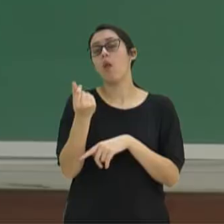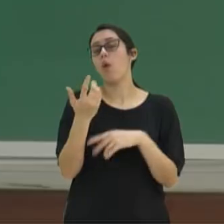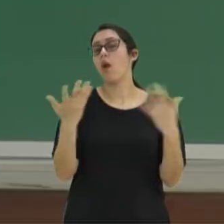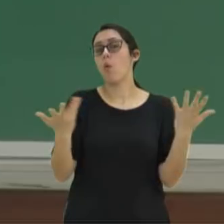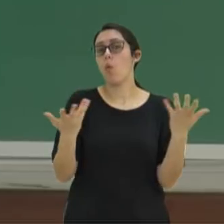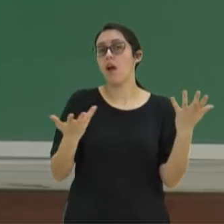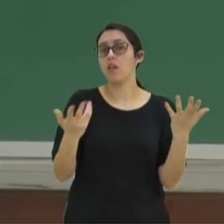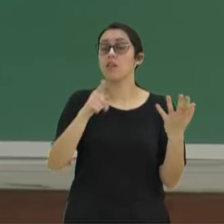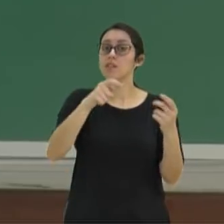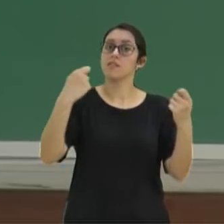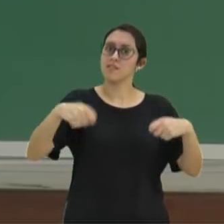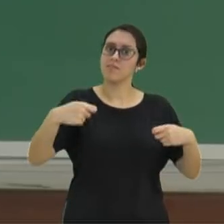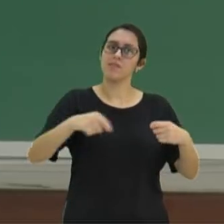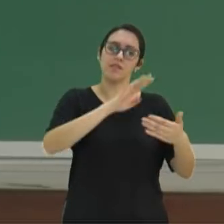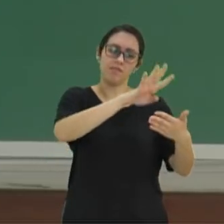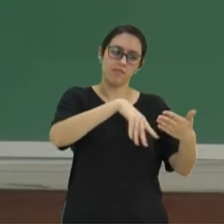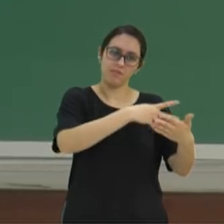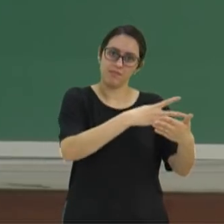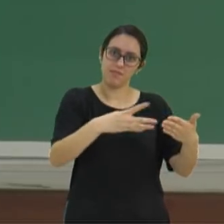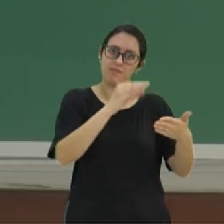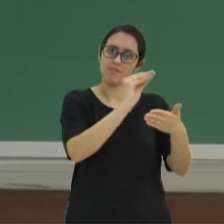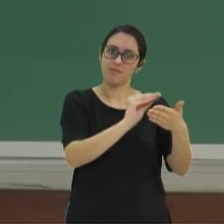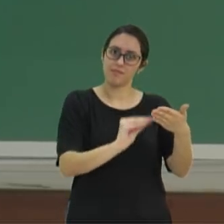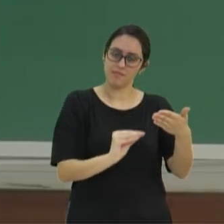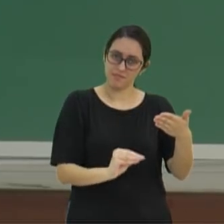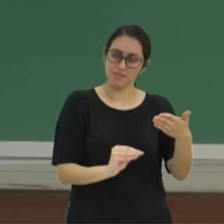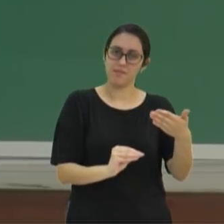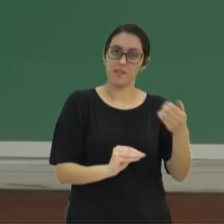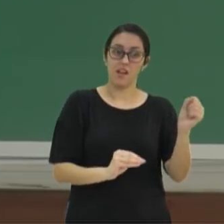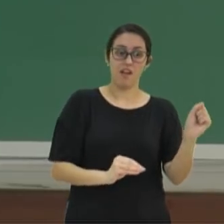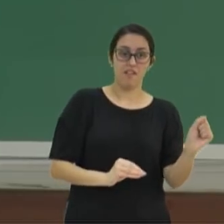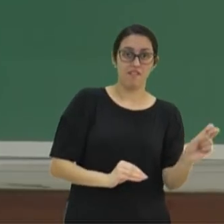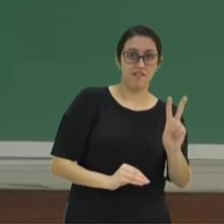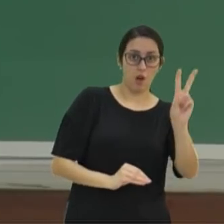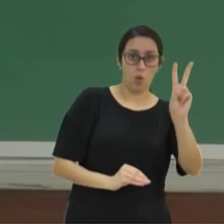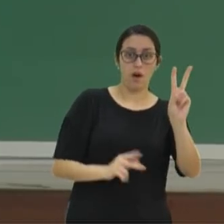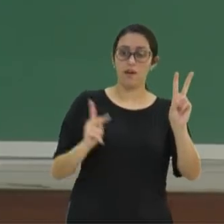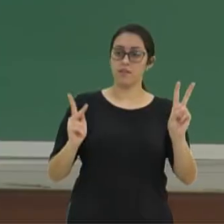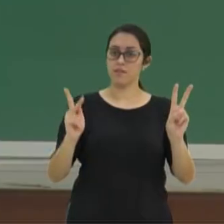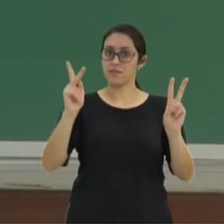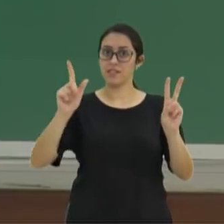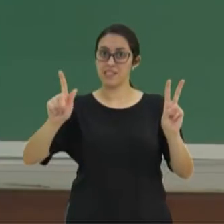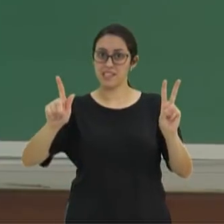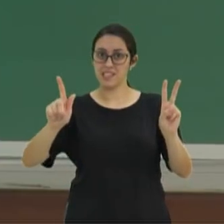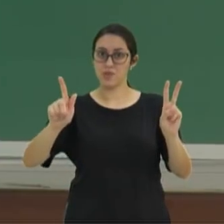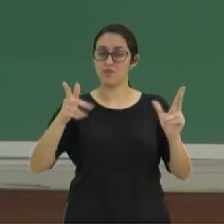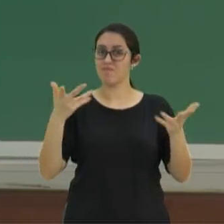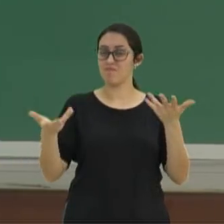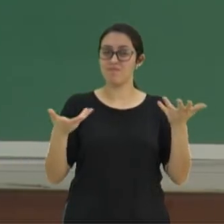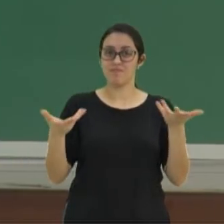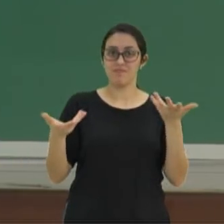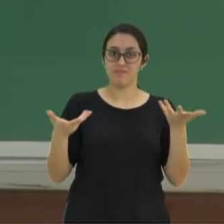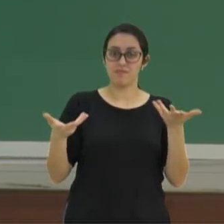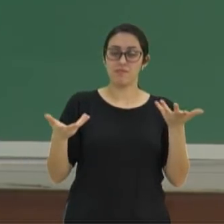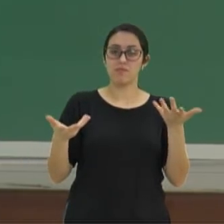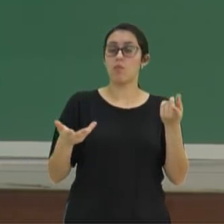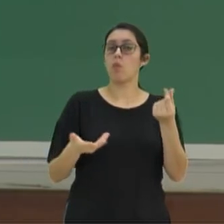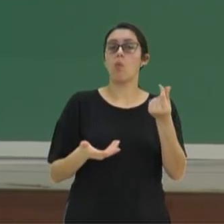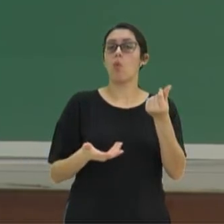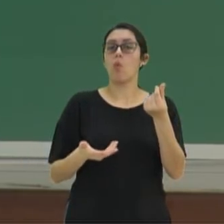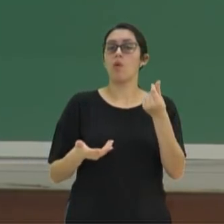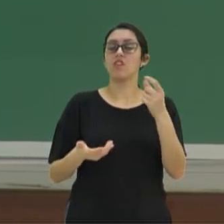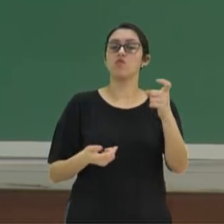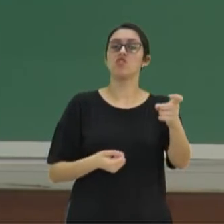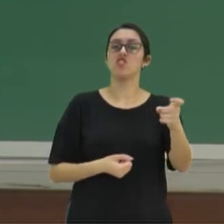com a grandeza, valor e quilogramas de laranja. E descobrir o que vai ser o meu